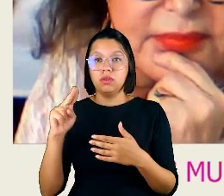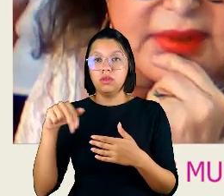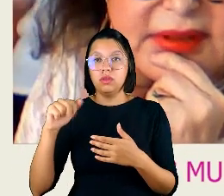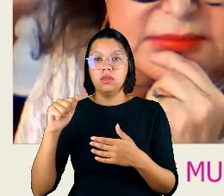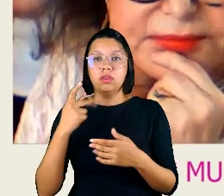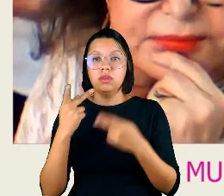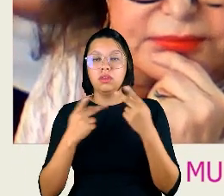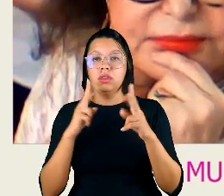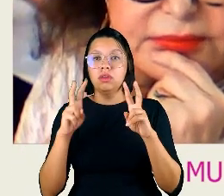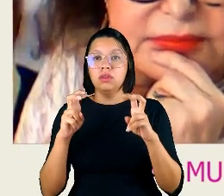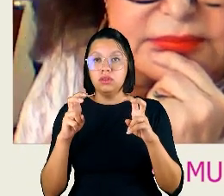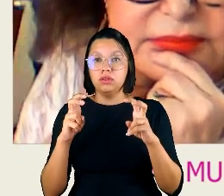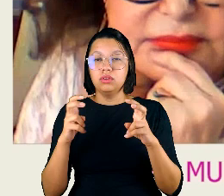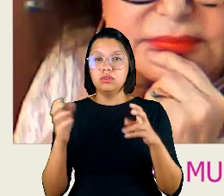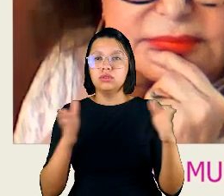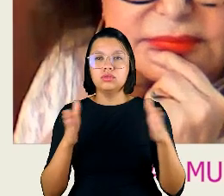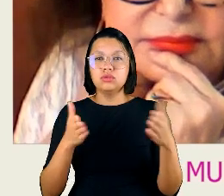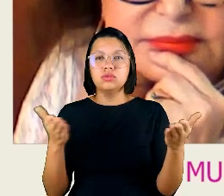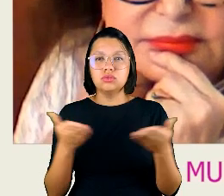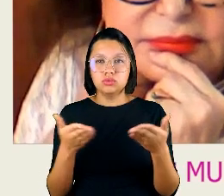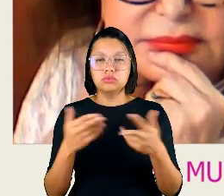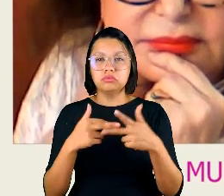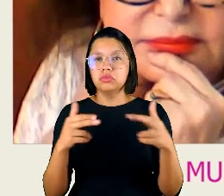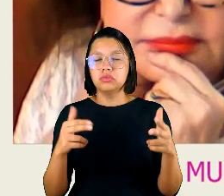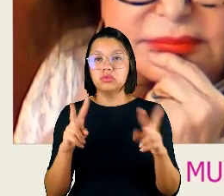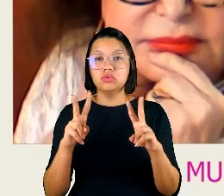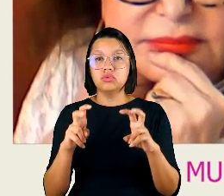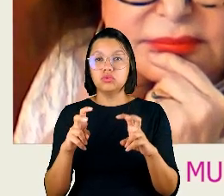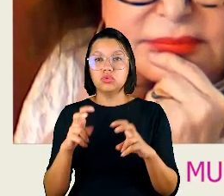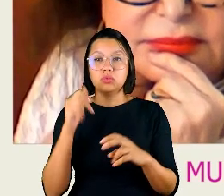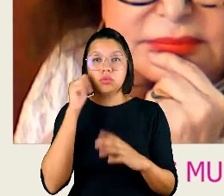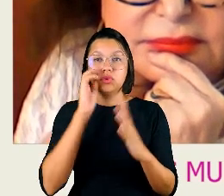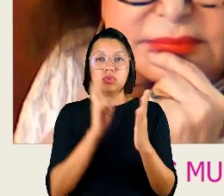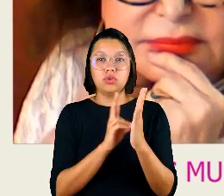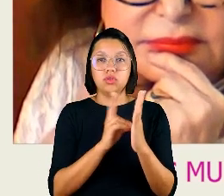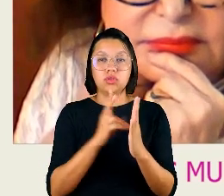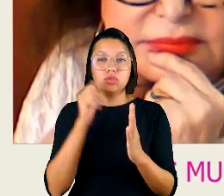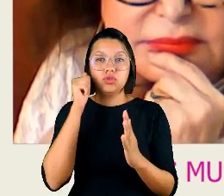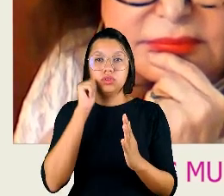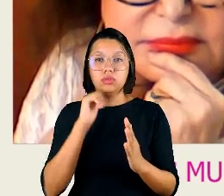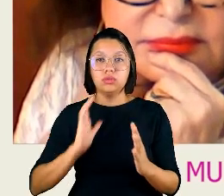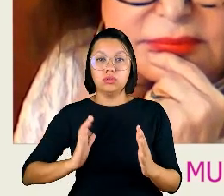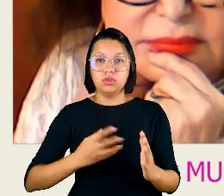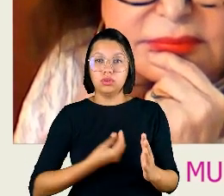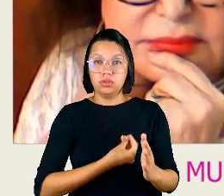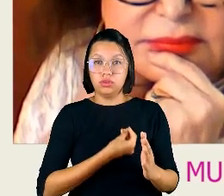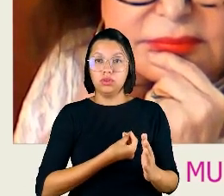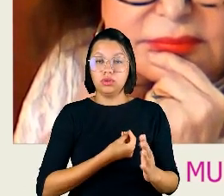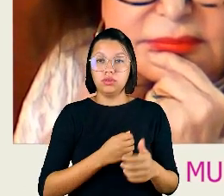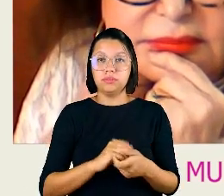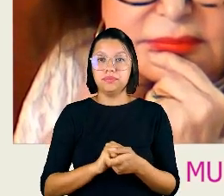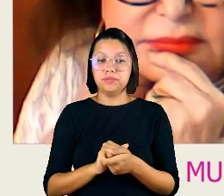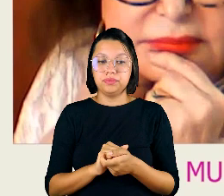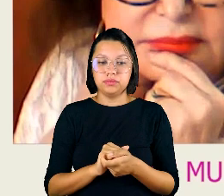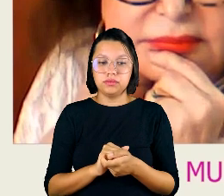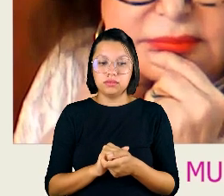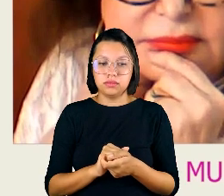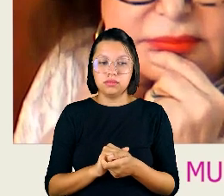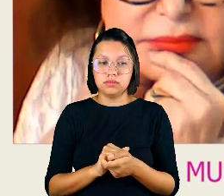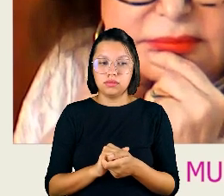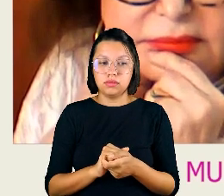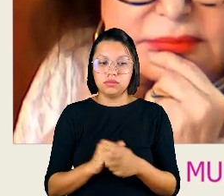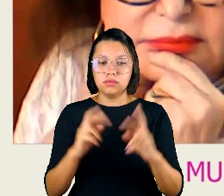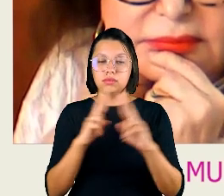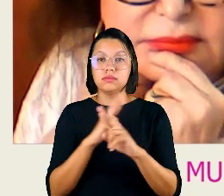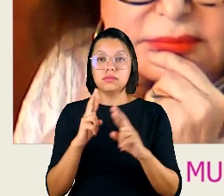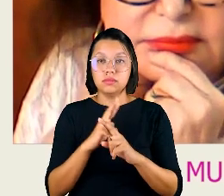das coisas, então, sobre as mulheres indígenas, as mulheres trans e travestis, em relação a esse trabalho, né,